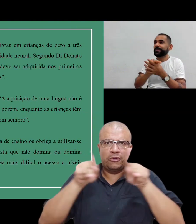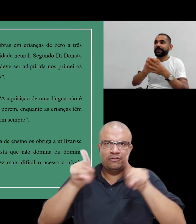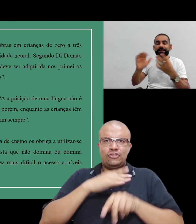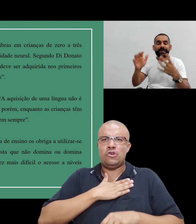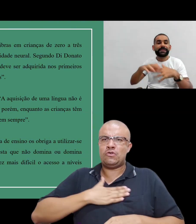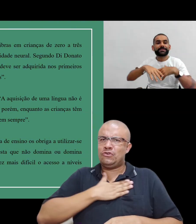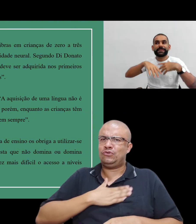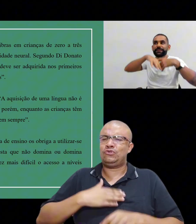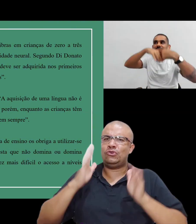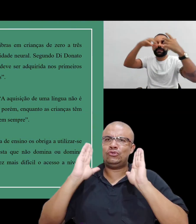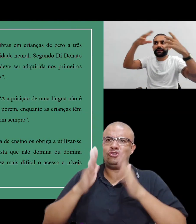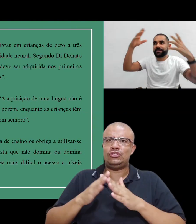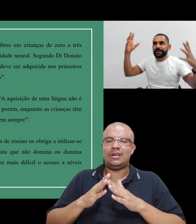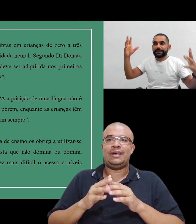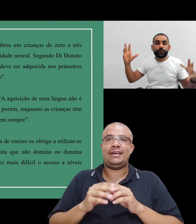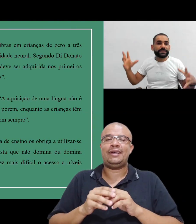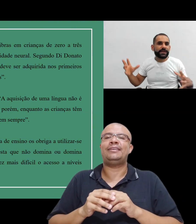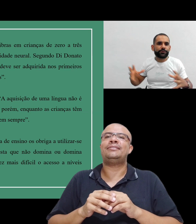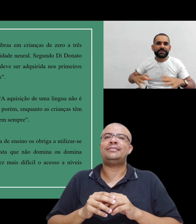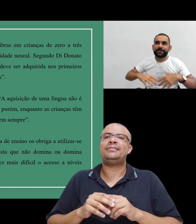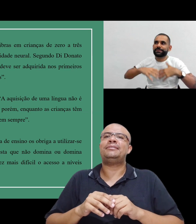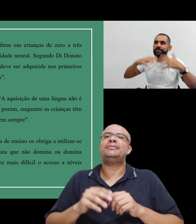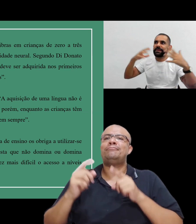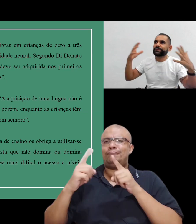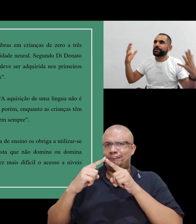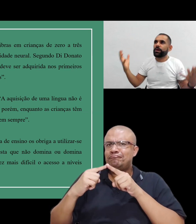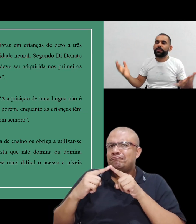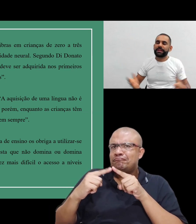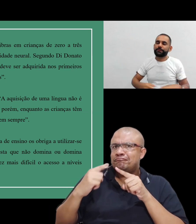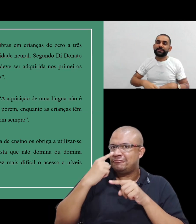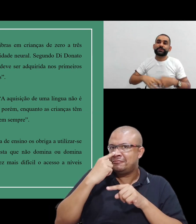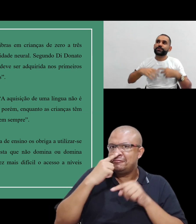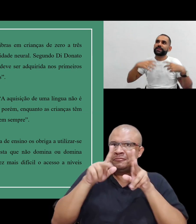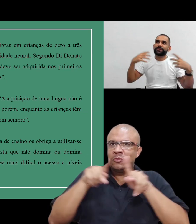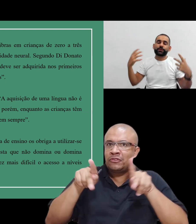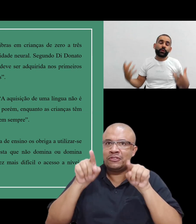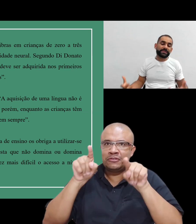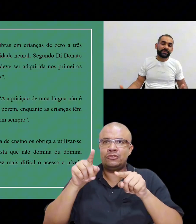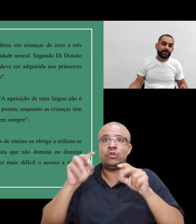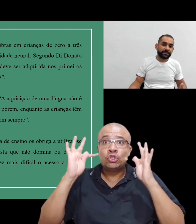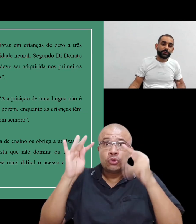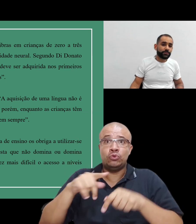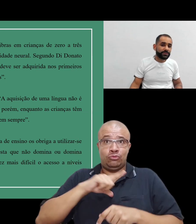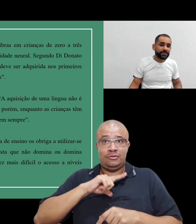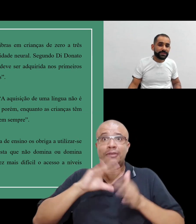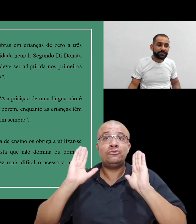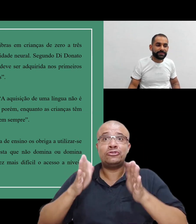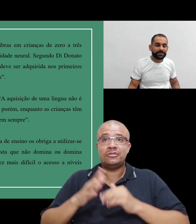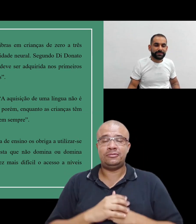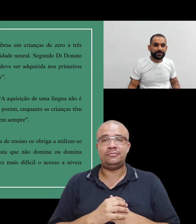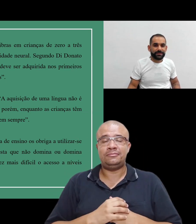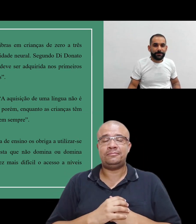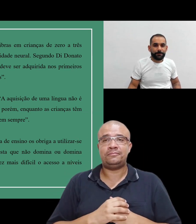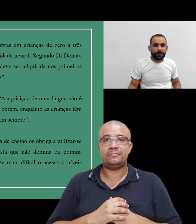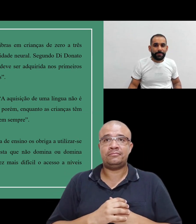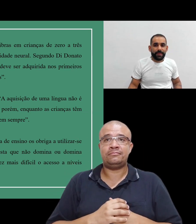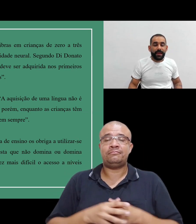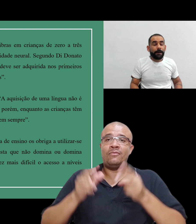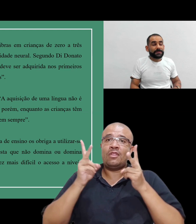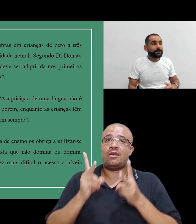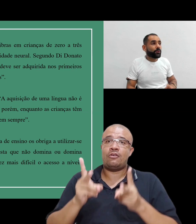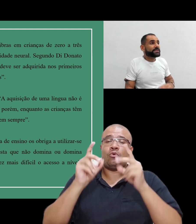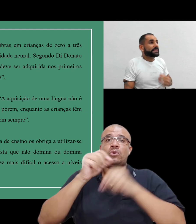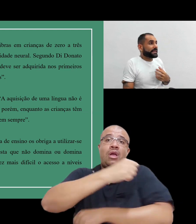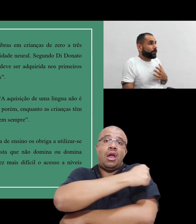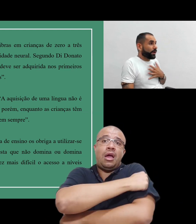que, né, teve aquela explosão de sentimentos, eu amo aquele professor, defendo com unhas e dentes. Todo mundo já teve.